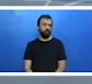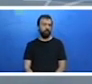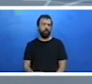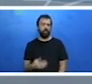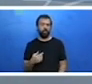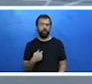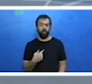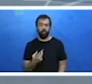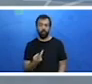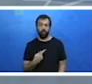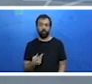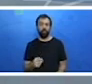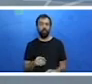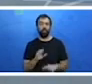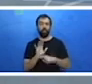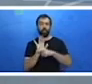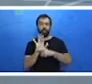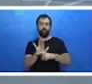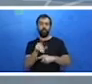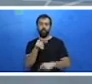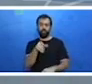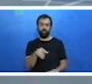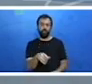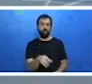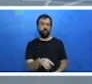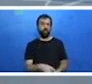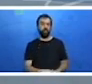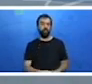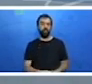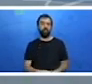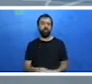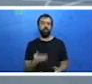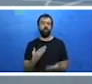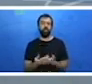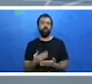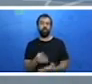aplicativo, certo? Então, uma boa tarde, bons estudos e até a próxima aula.